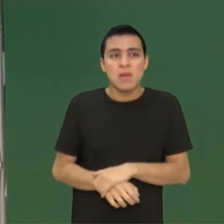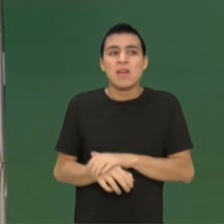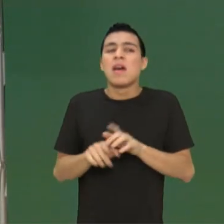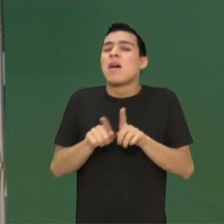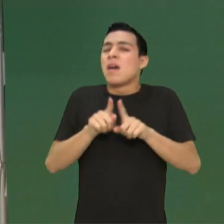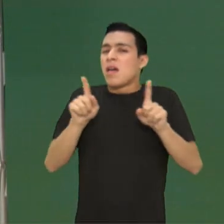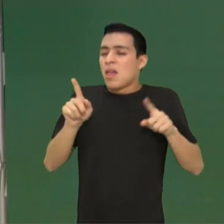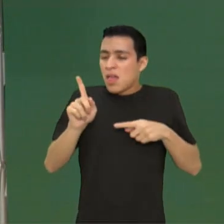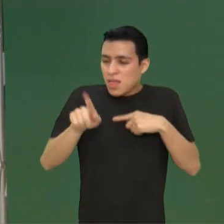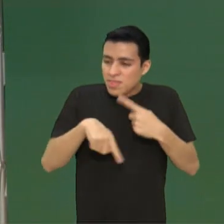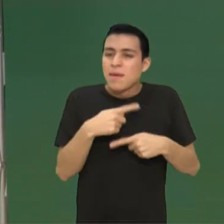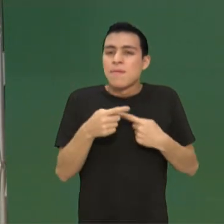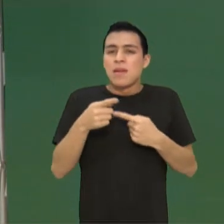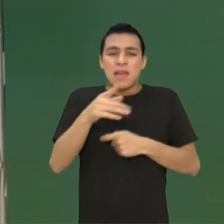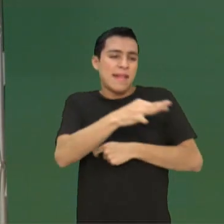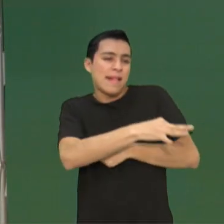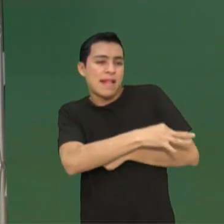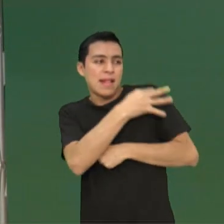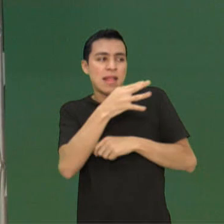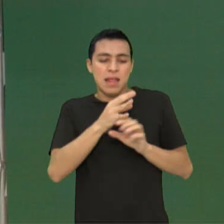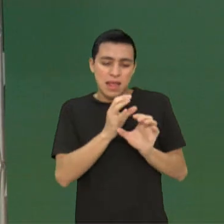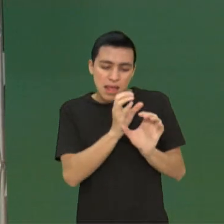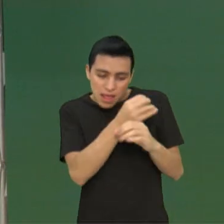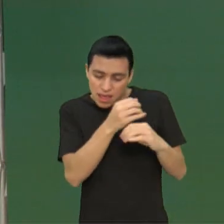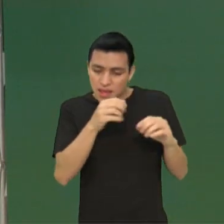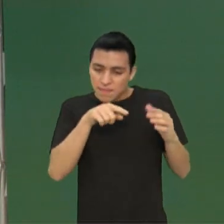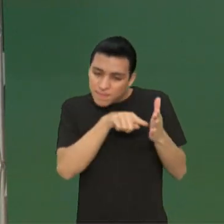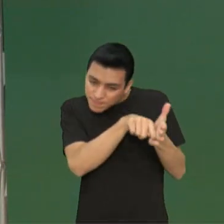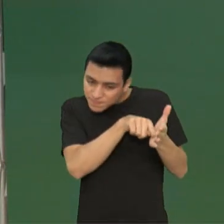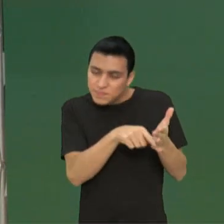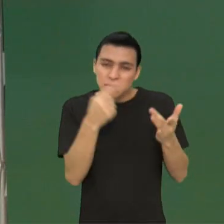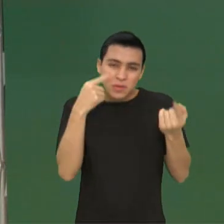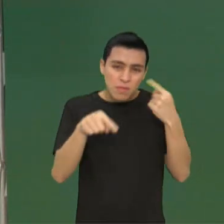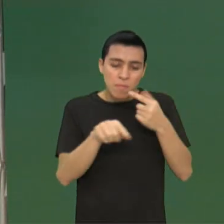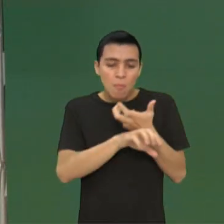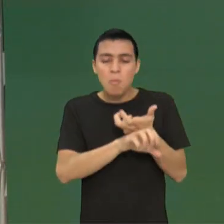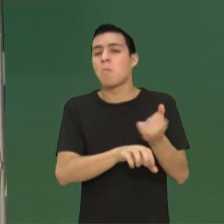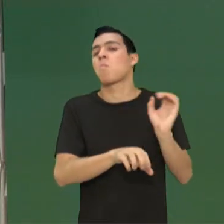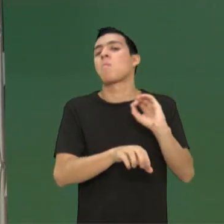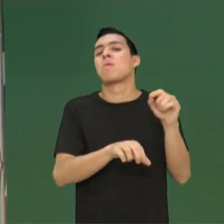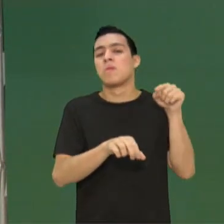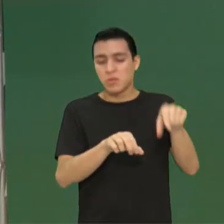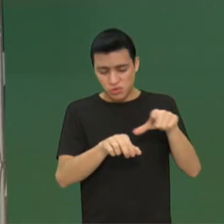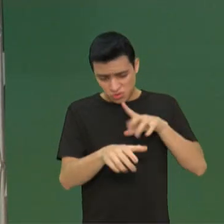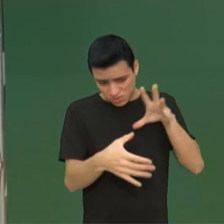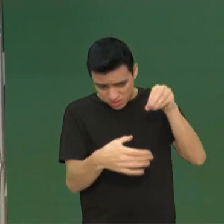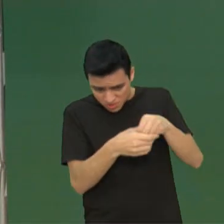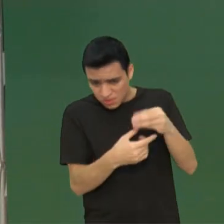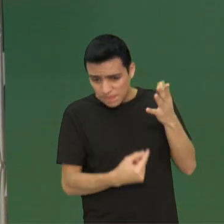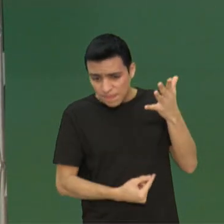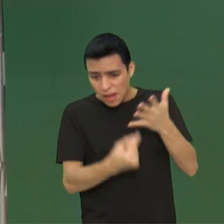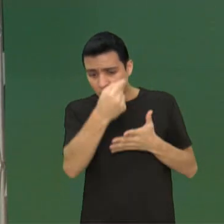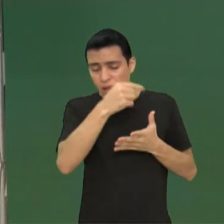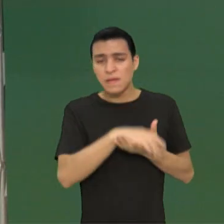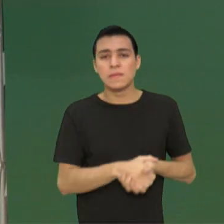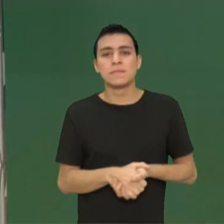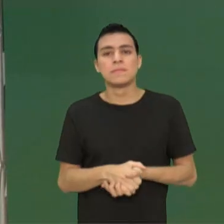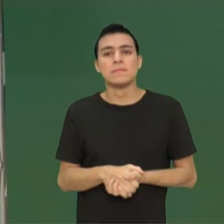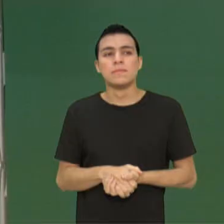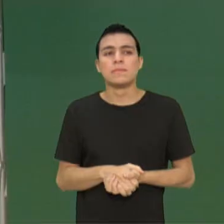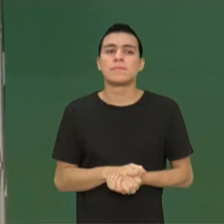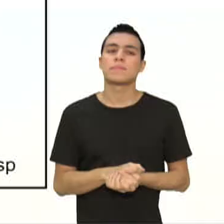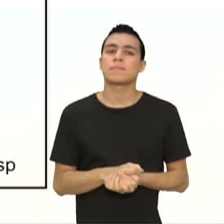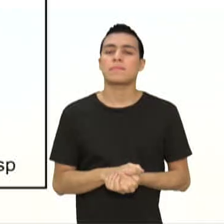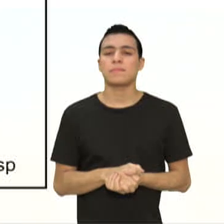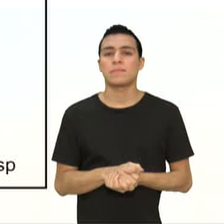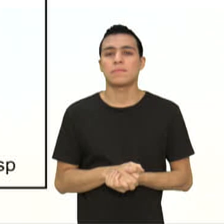Mas depois, com a técnica sendo aprimorada, descobriu-se que não era vácuo, que havia algumas coisas ali. Vamos lá.